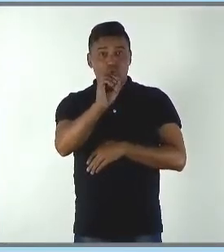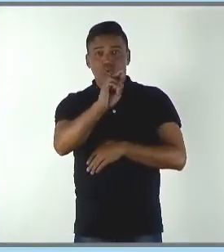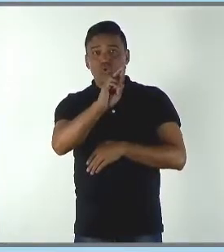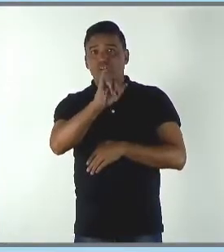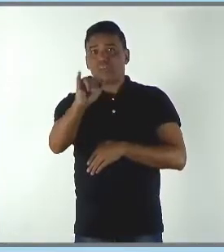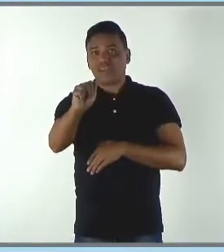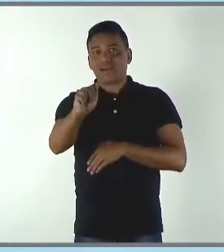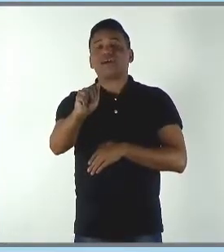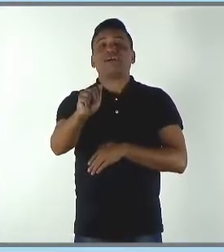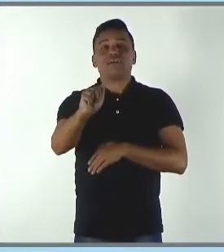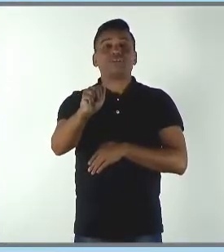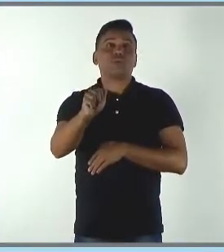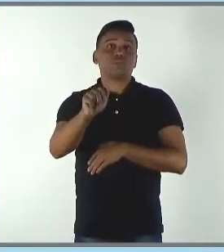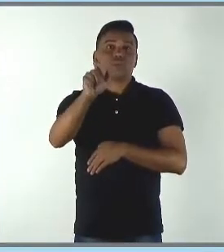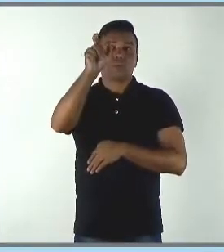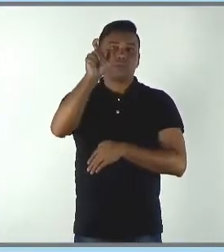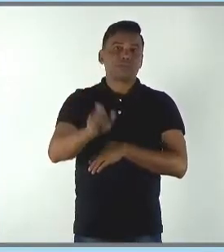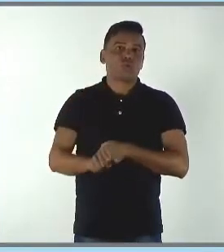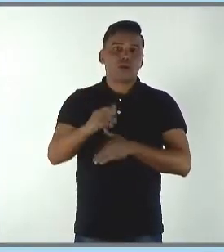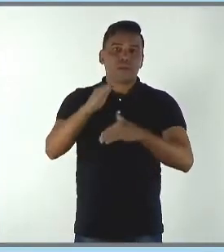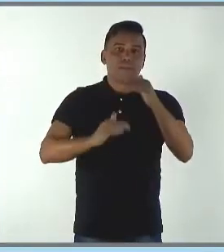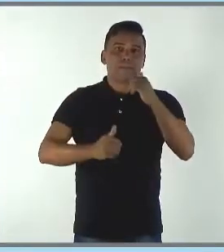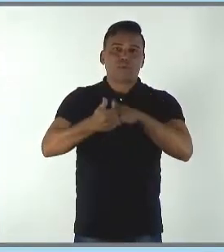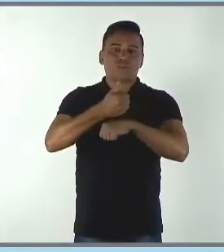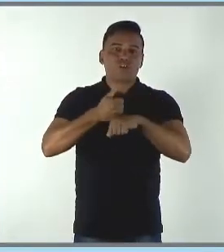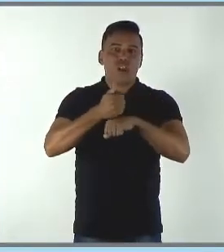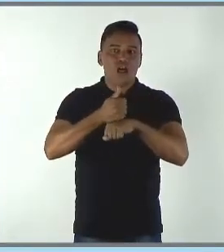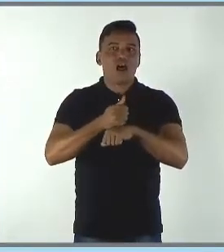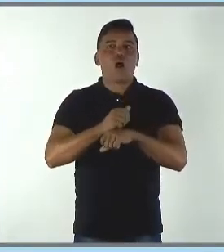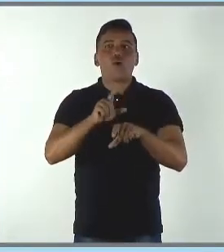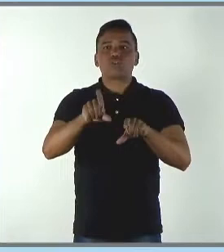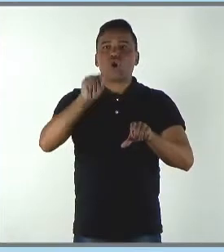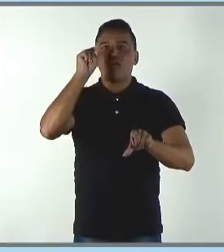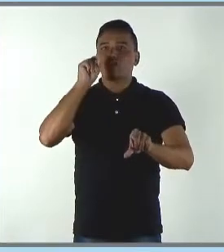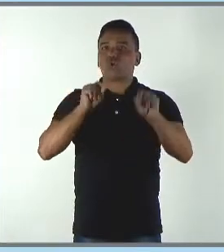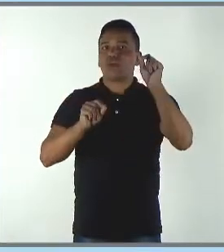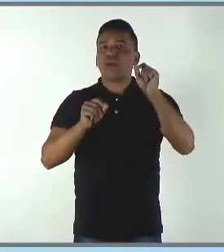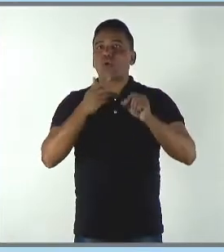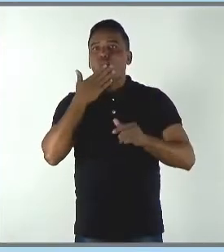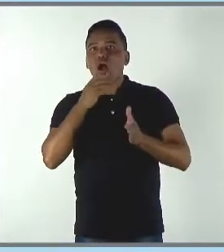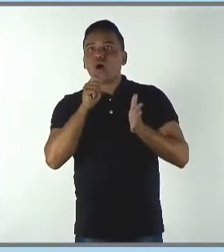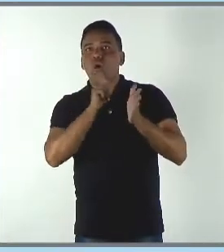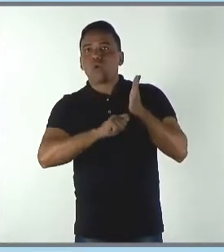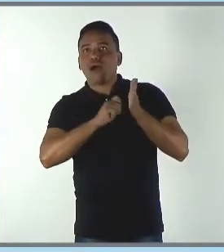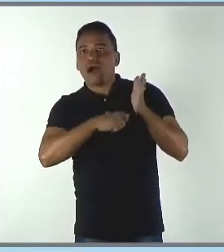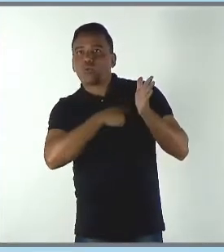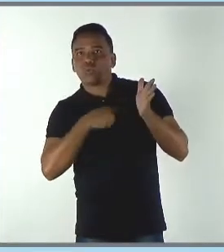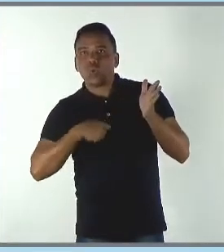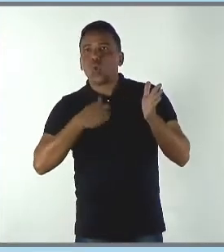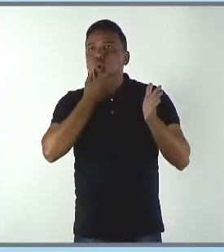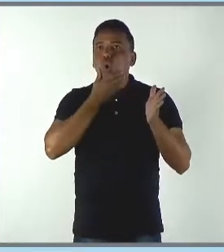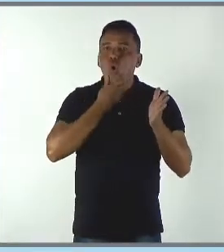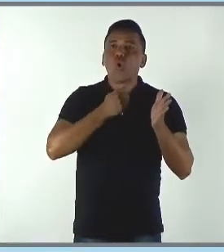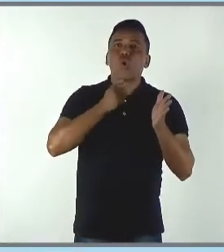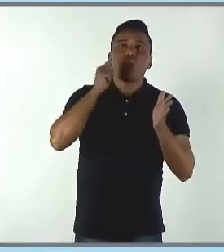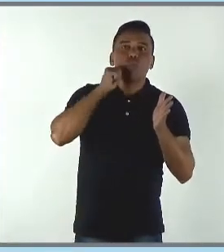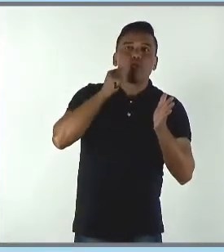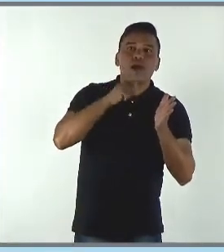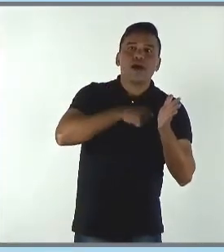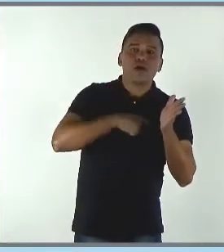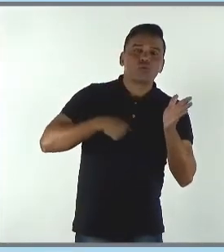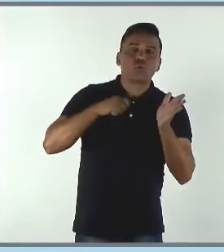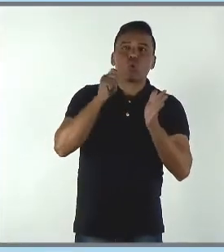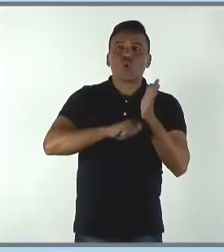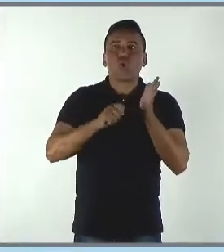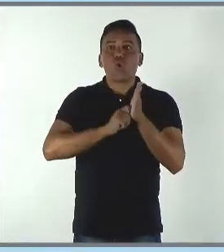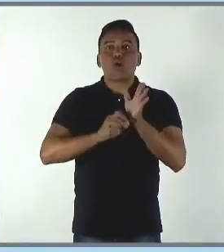editor começa a escolher quais autores ou autoras vai publicar, quais textos ele vai publicar, como